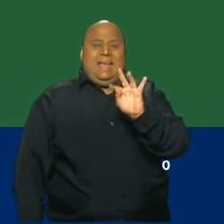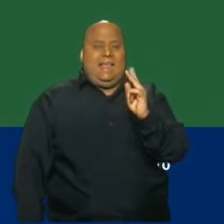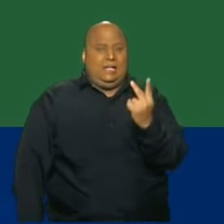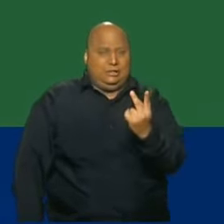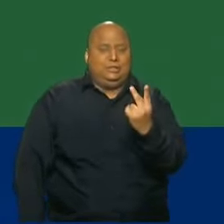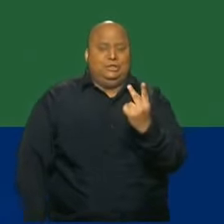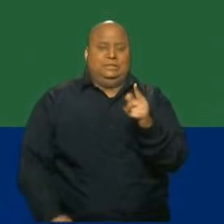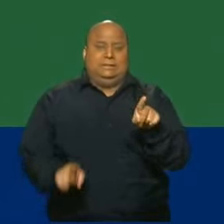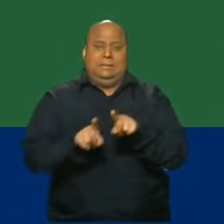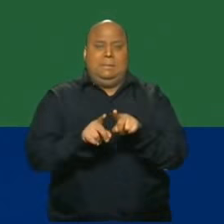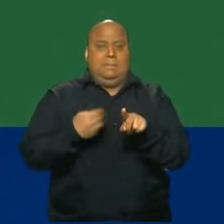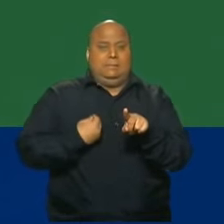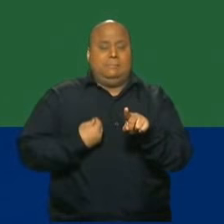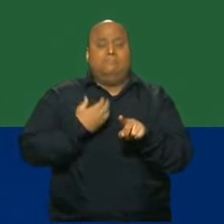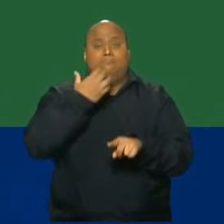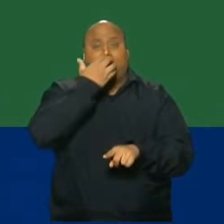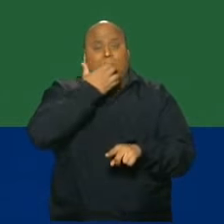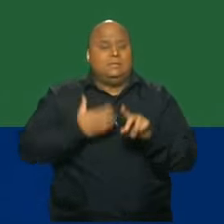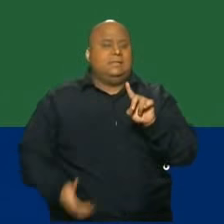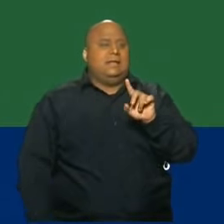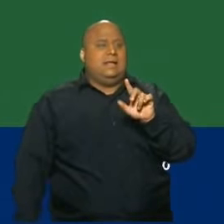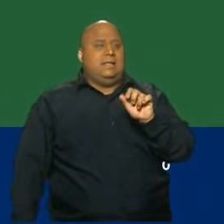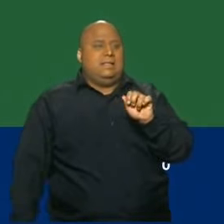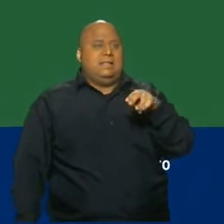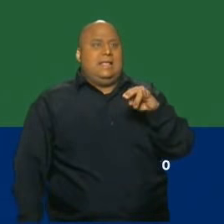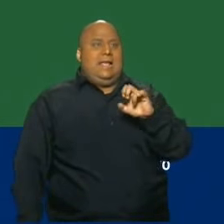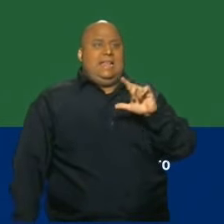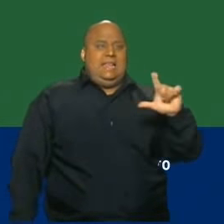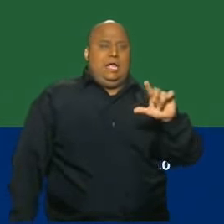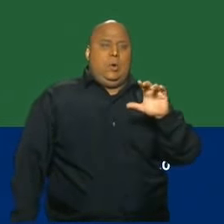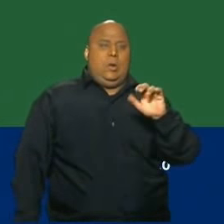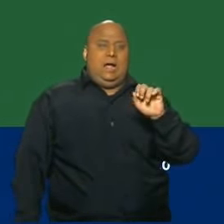Parque. Interpretação: Daniel Calipo.